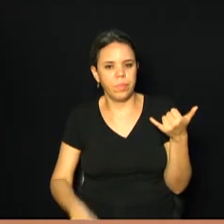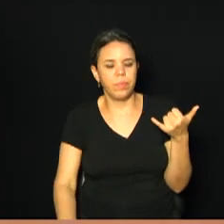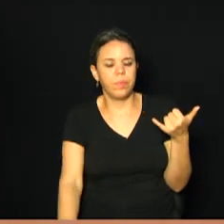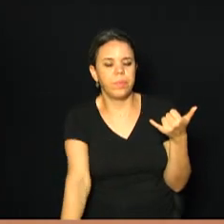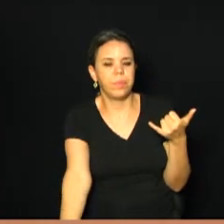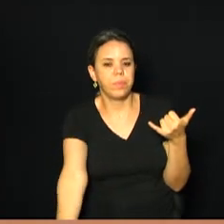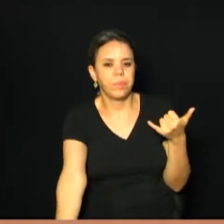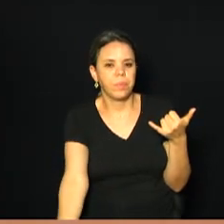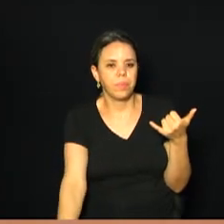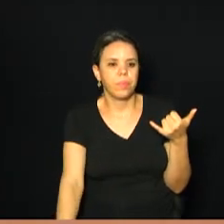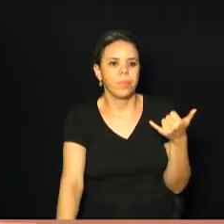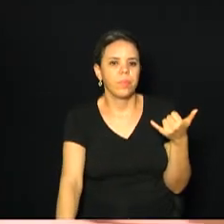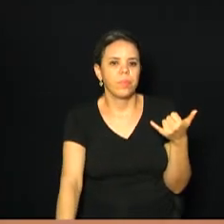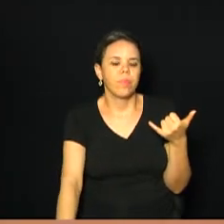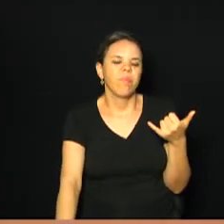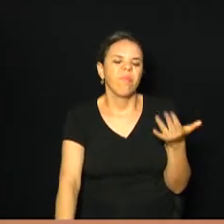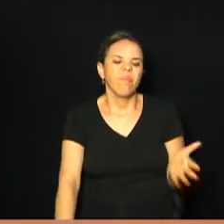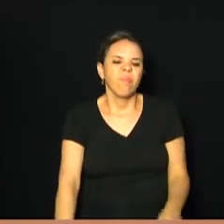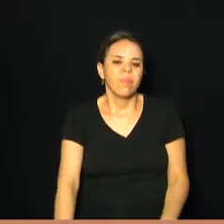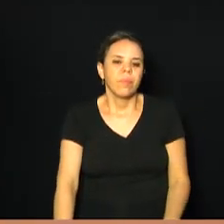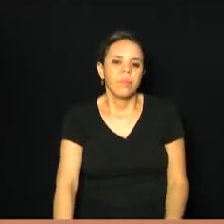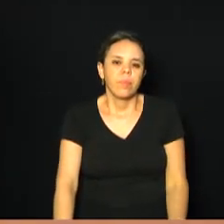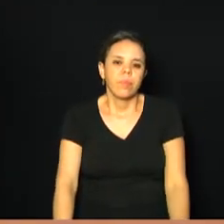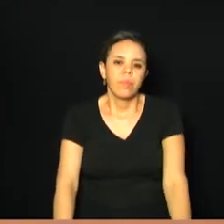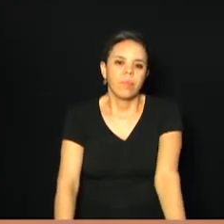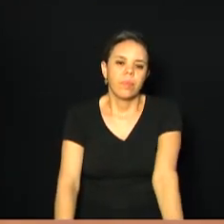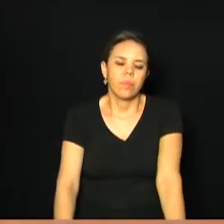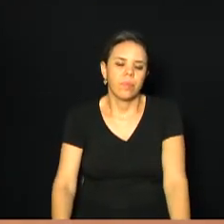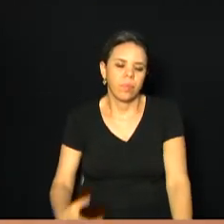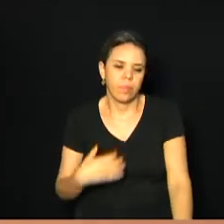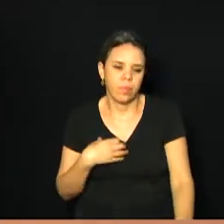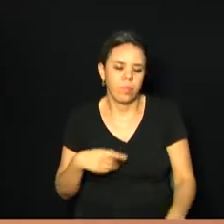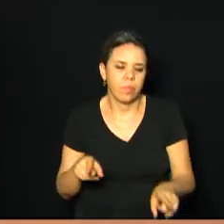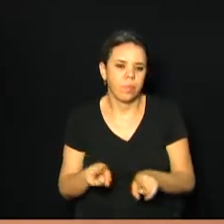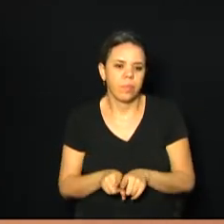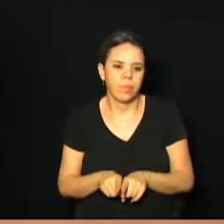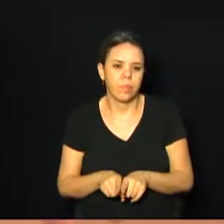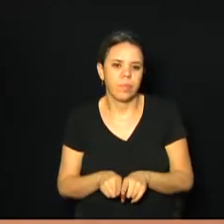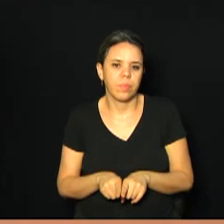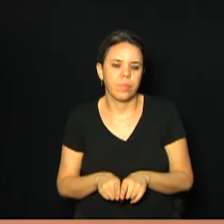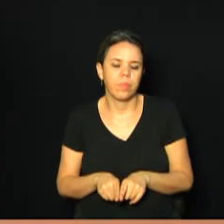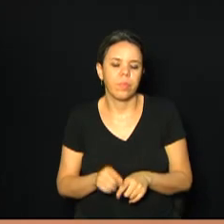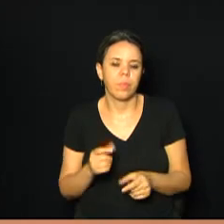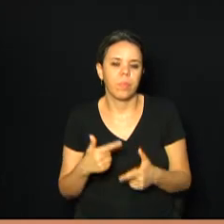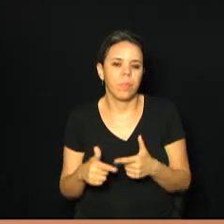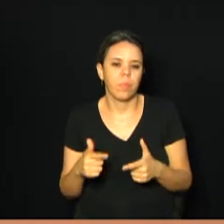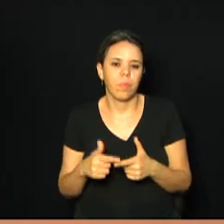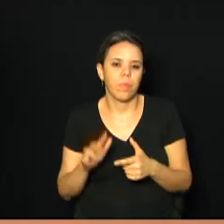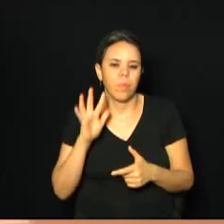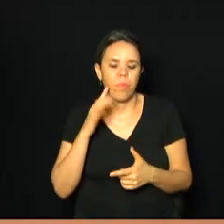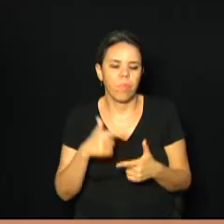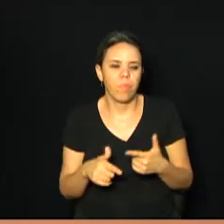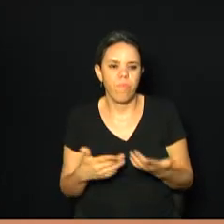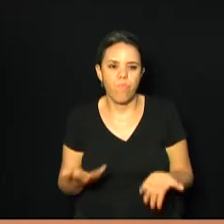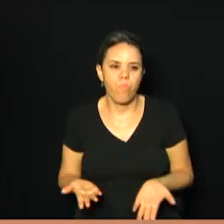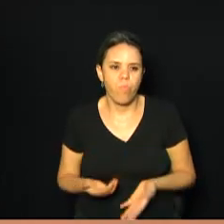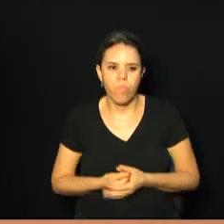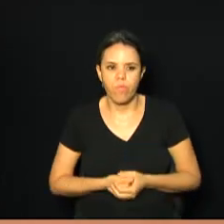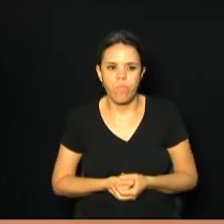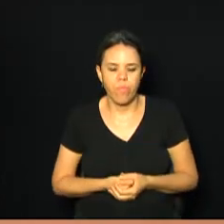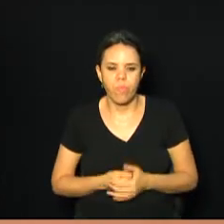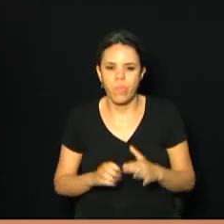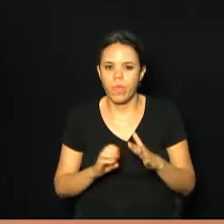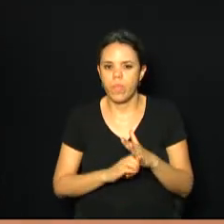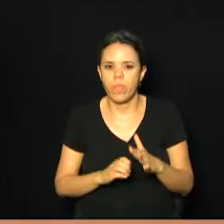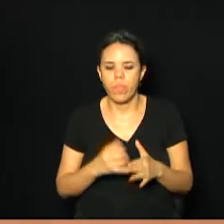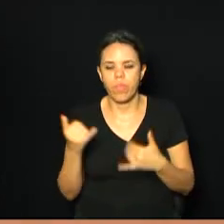ainda acabam caindo. Então essa seria uma maneira também de que, se chegasse dessa forma, aí resolveria o problema. Não, ó, essa empresa